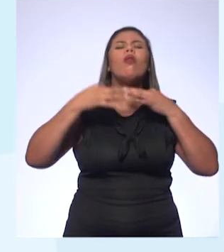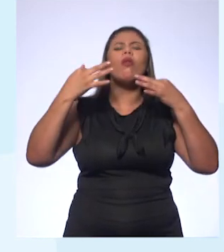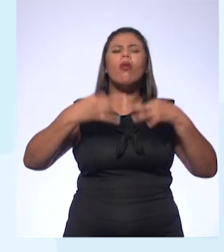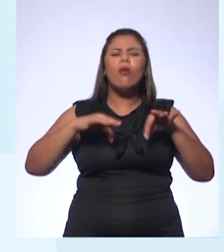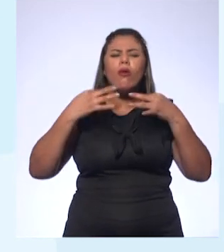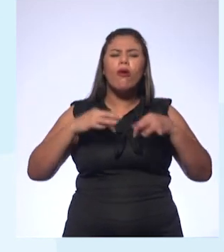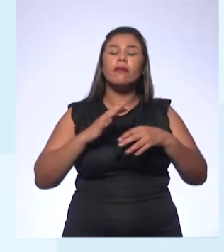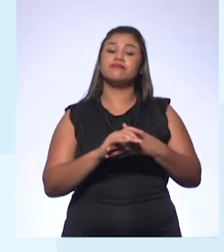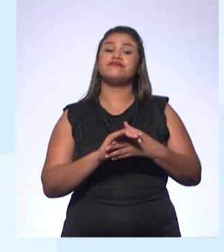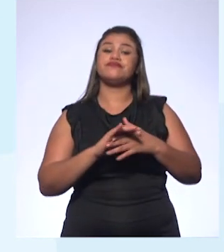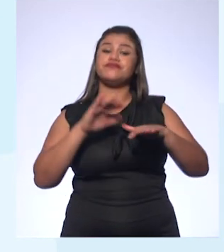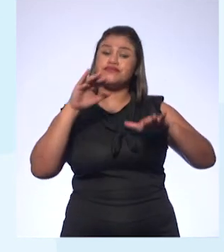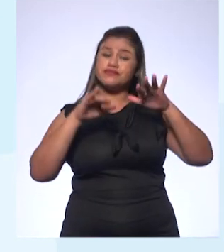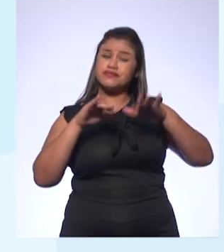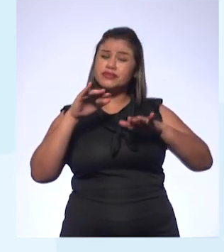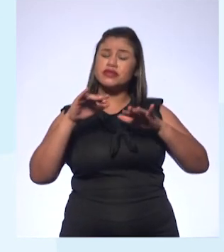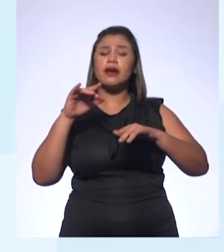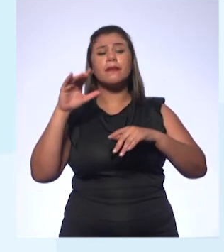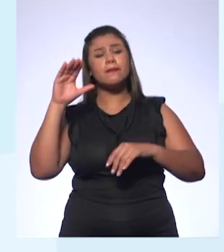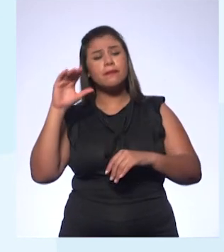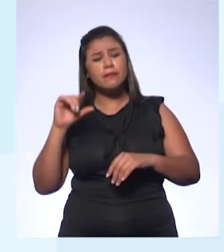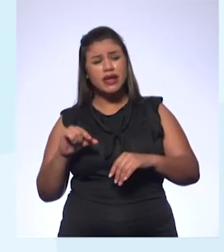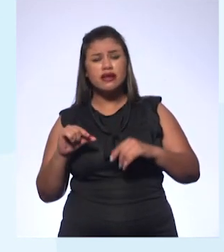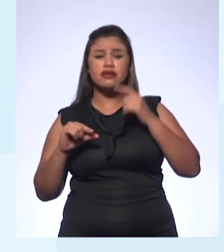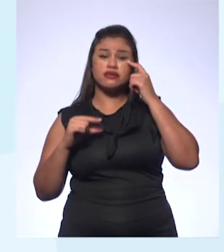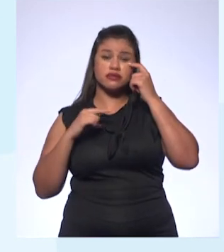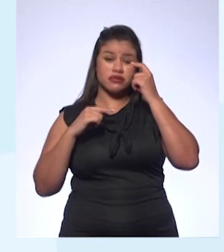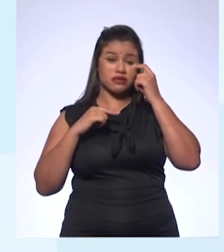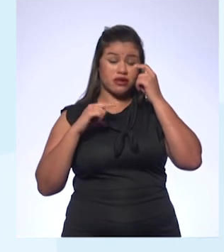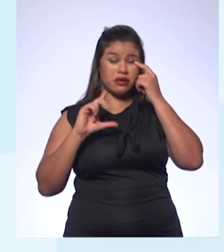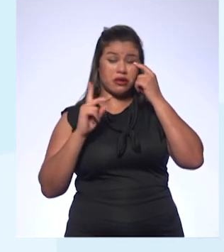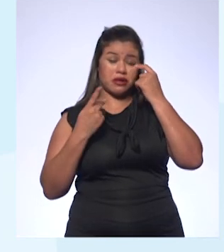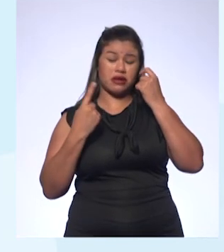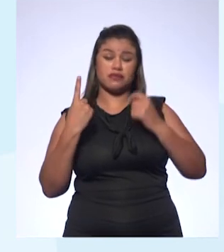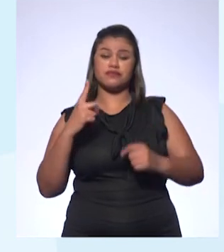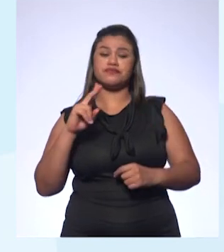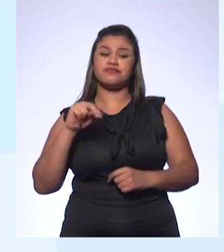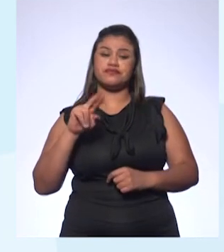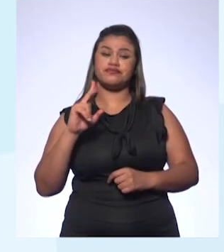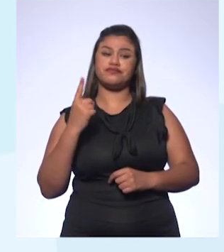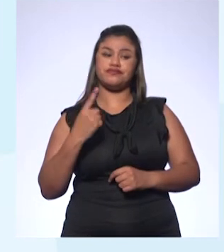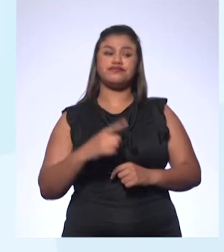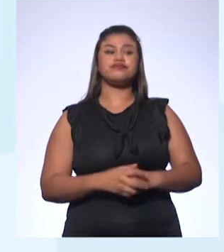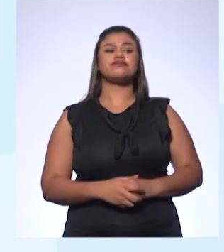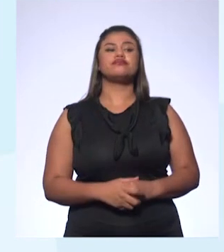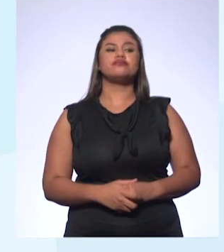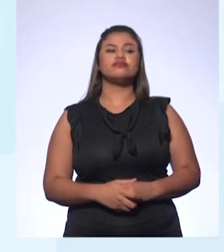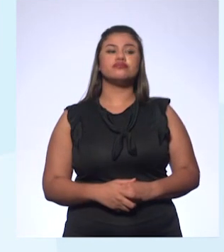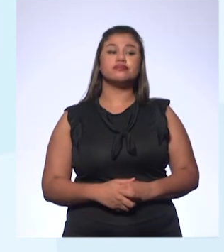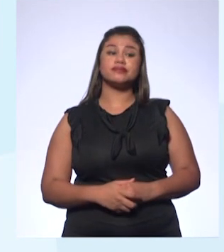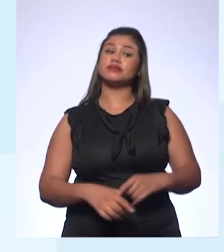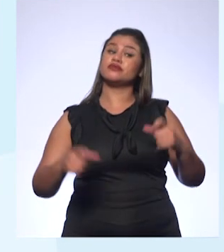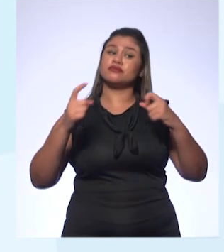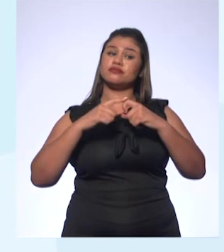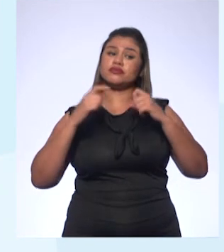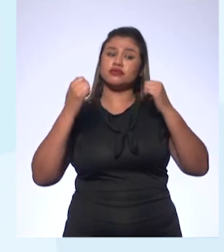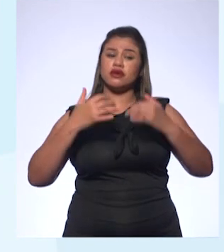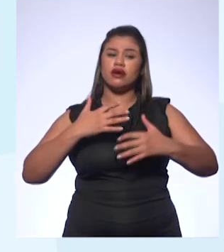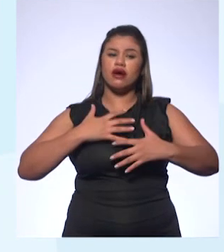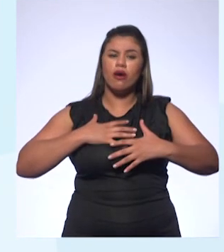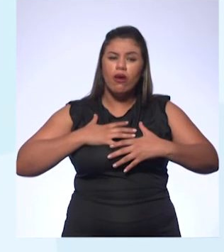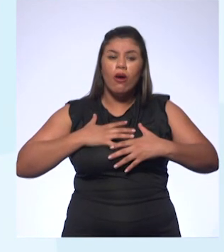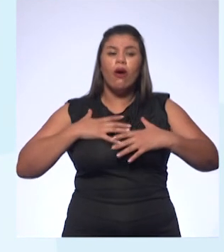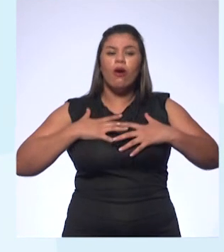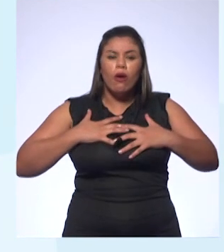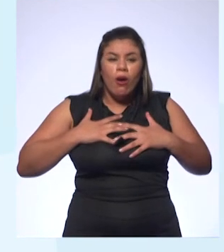ser até menos grave que alguns dos vírus de gripe, como H1N1. Para o médico, a falta